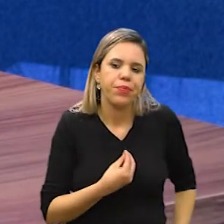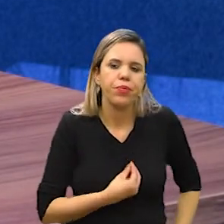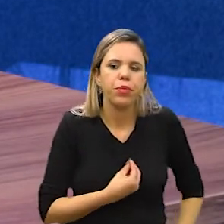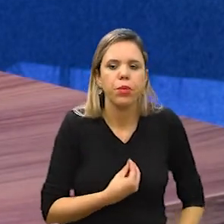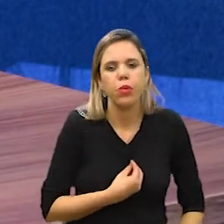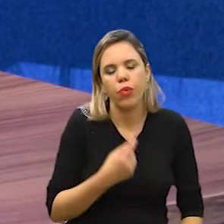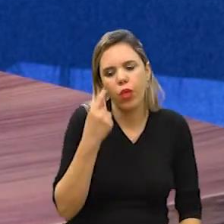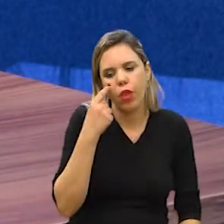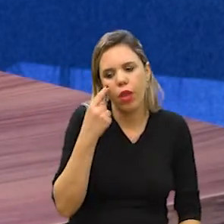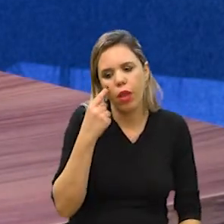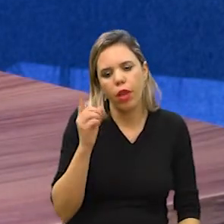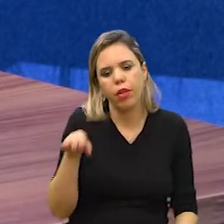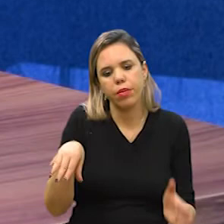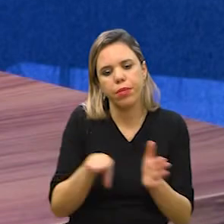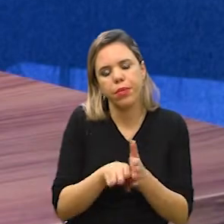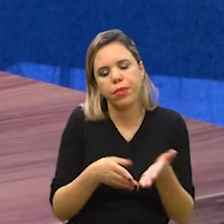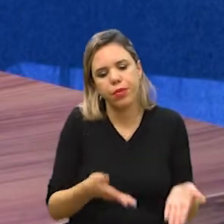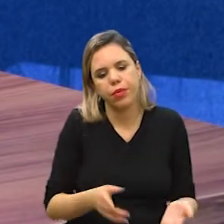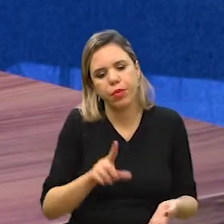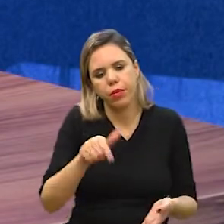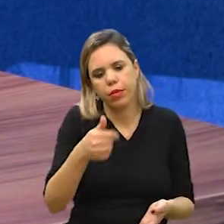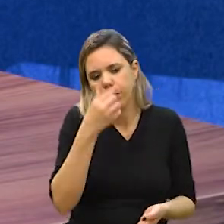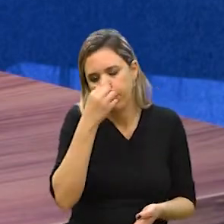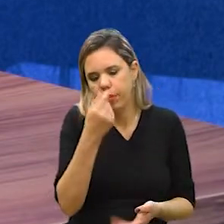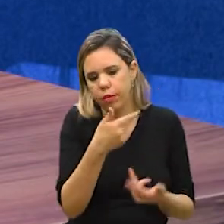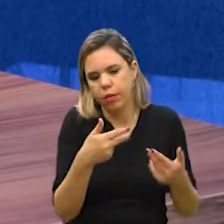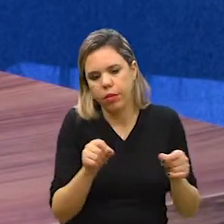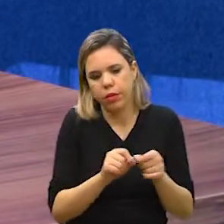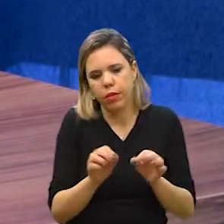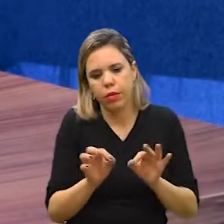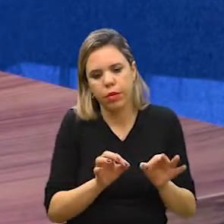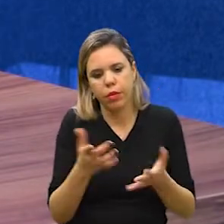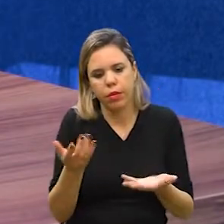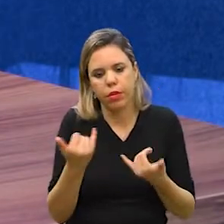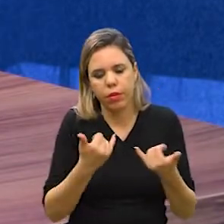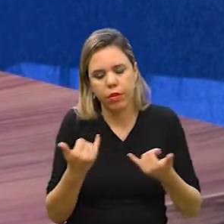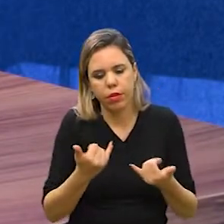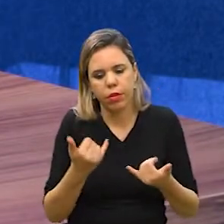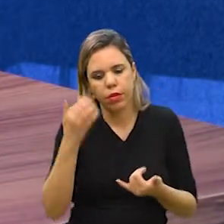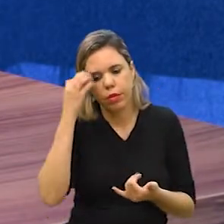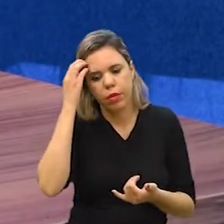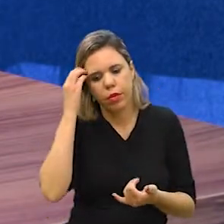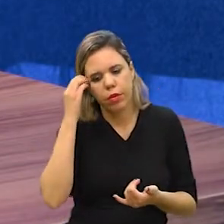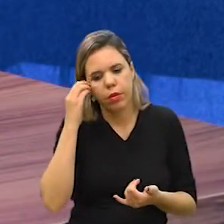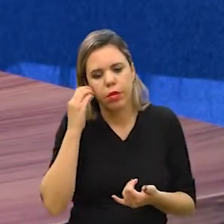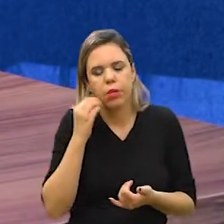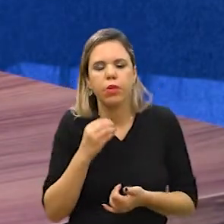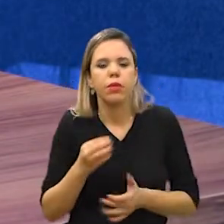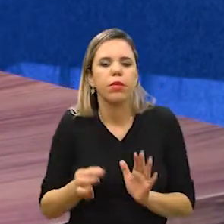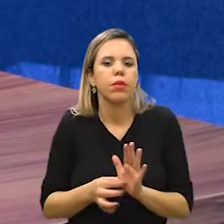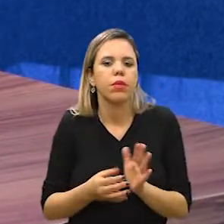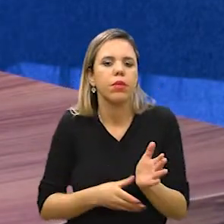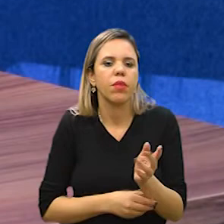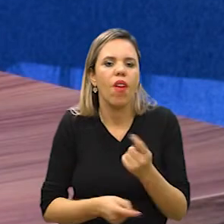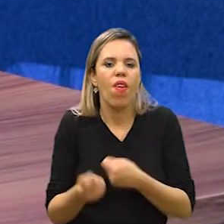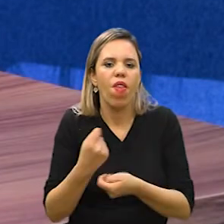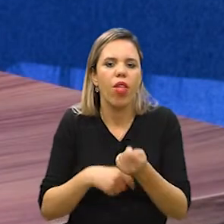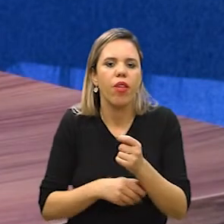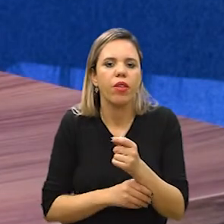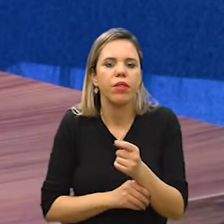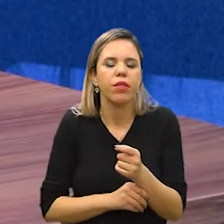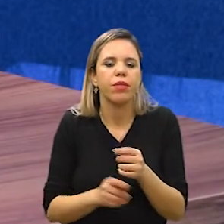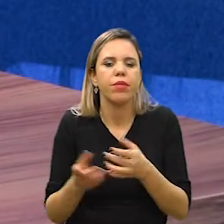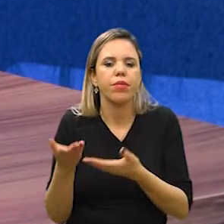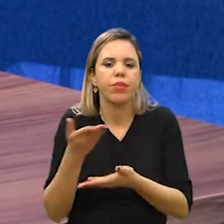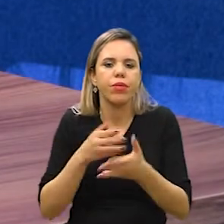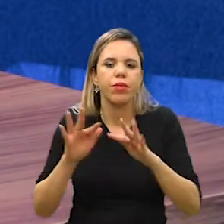de vida, como, olha, eu vou até aqui porque depois eu tenho outras coisas para fazer. Eu queria que vocês falassem um pouquinho desse ponto de vista